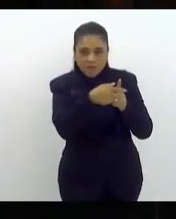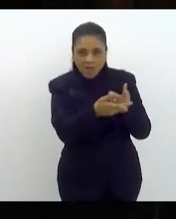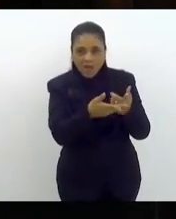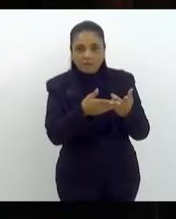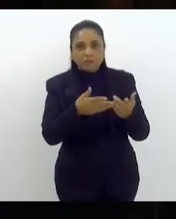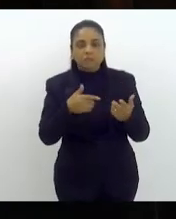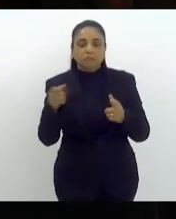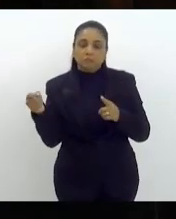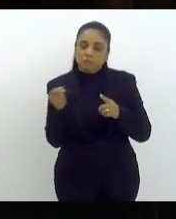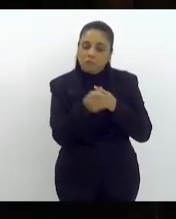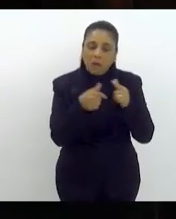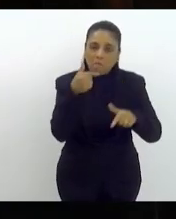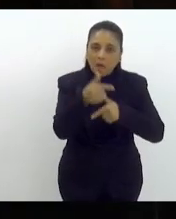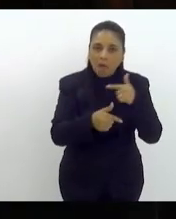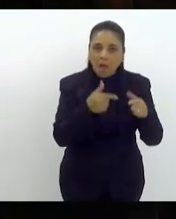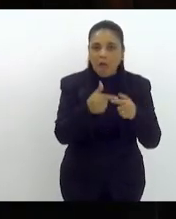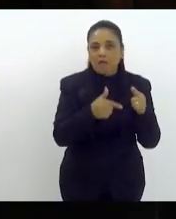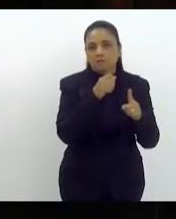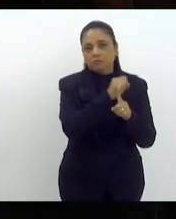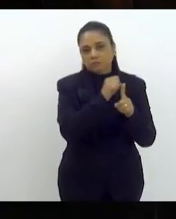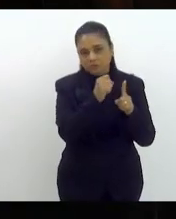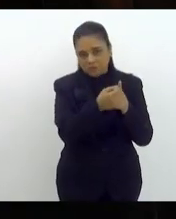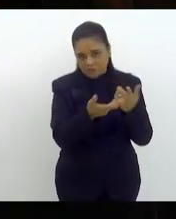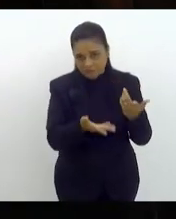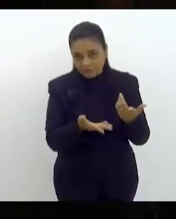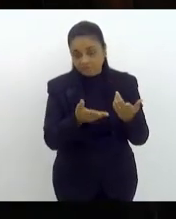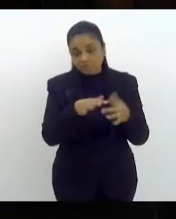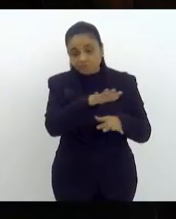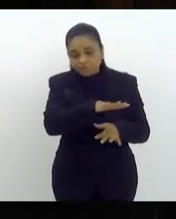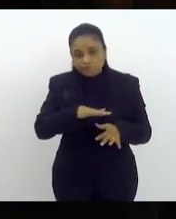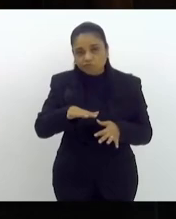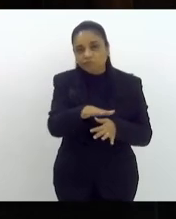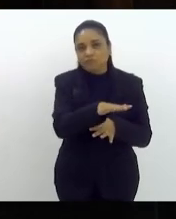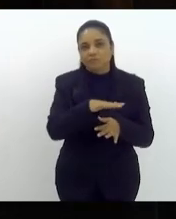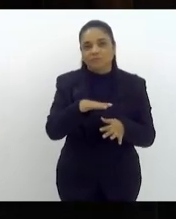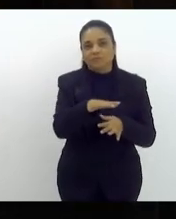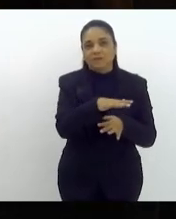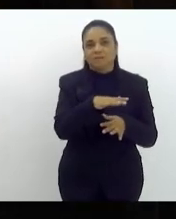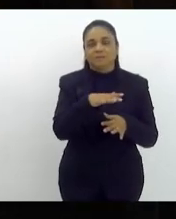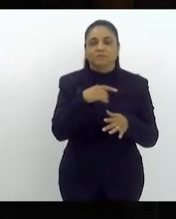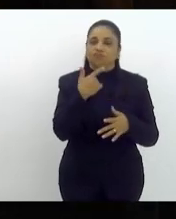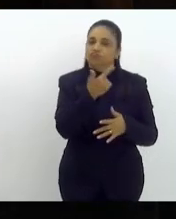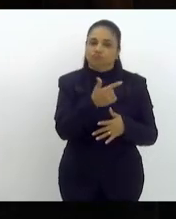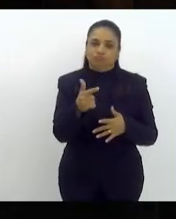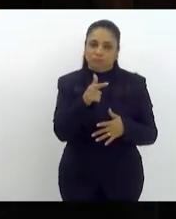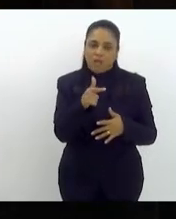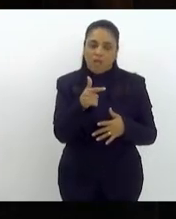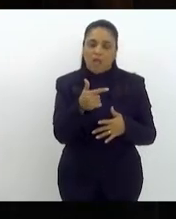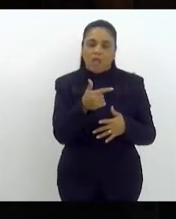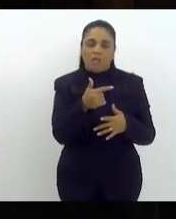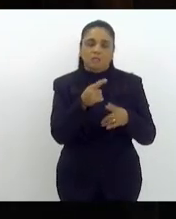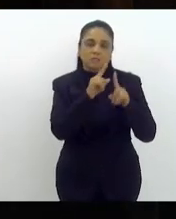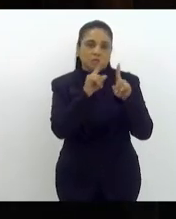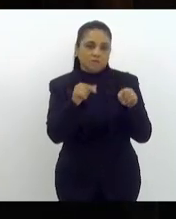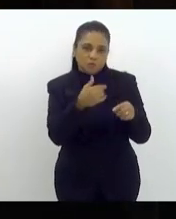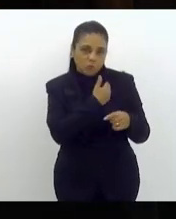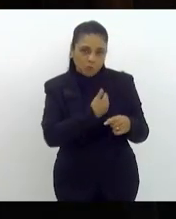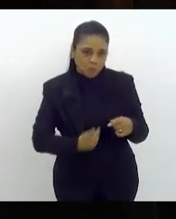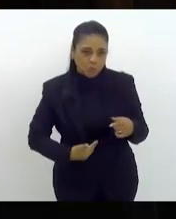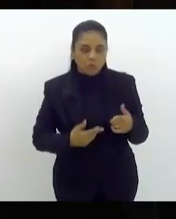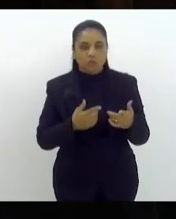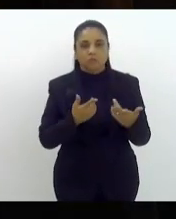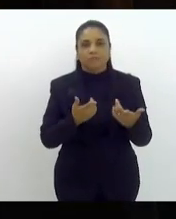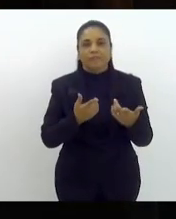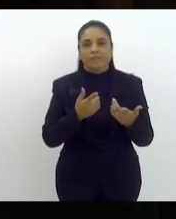de serviços sociais é um ambiente onde não tem serviço público Onde tem um déficit de educação